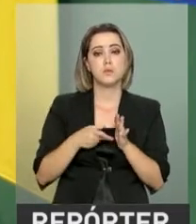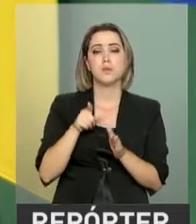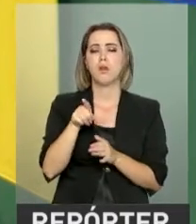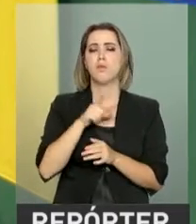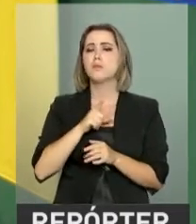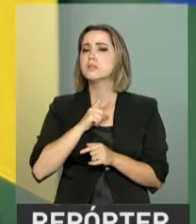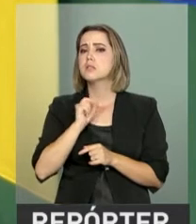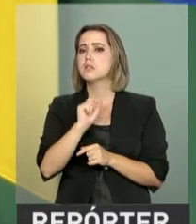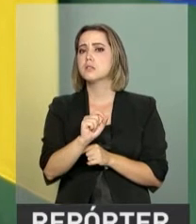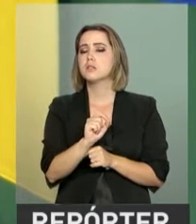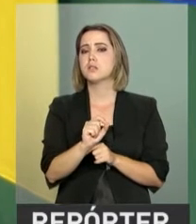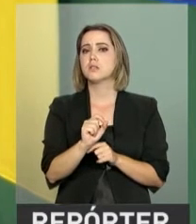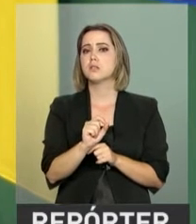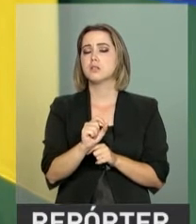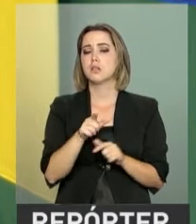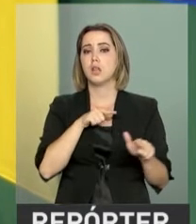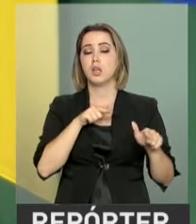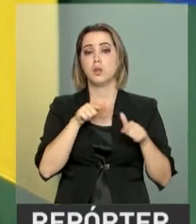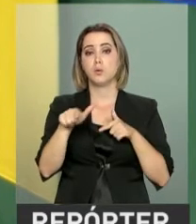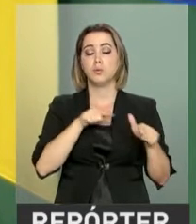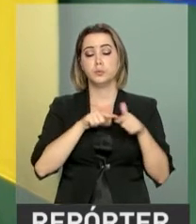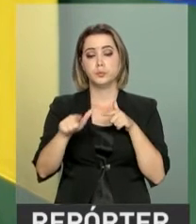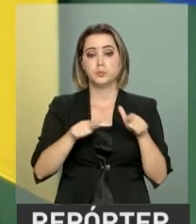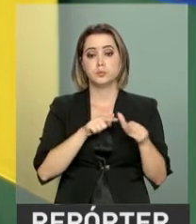teve o Alexandre, um trabalho